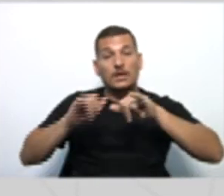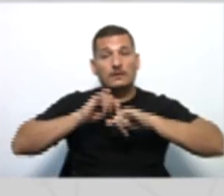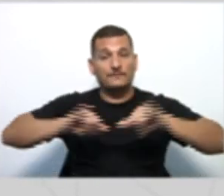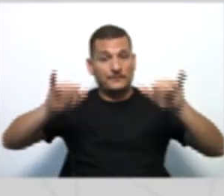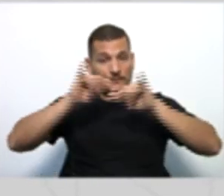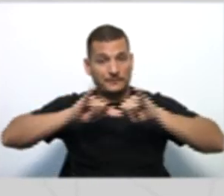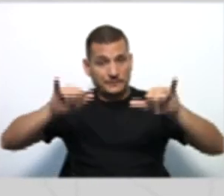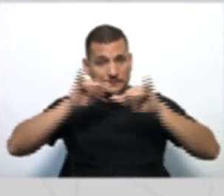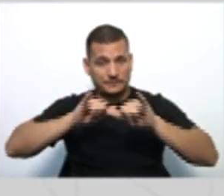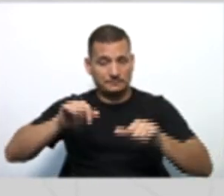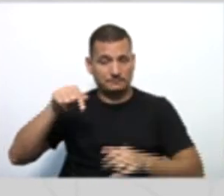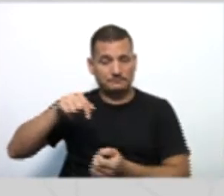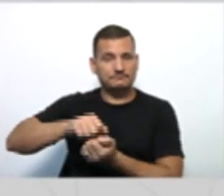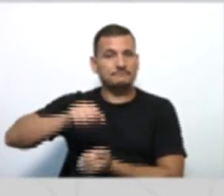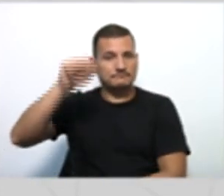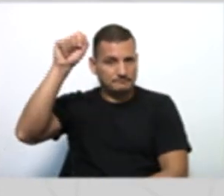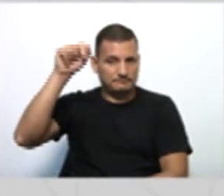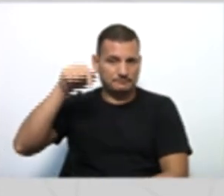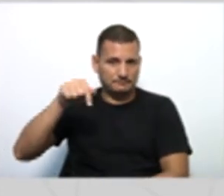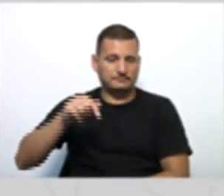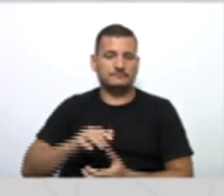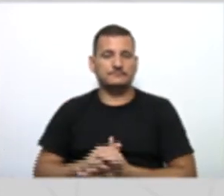divulgação desse material.